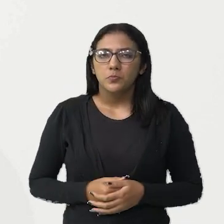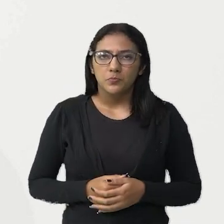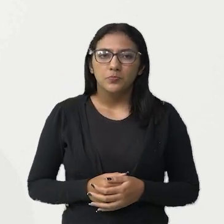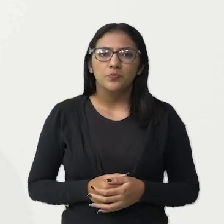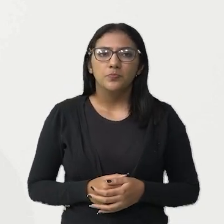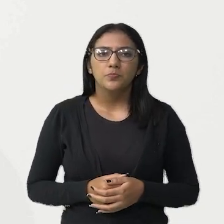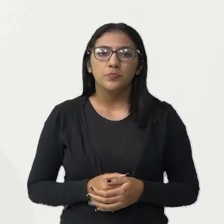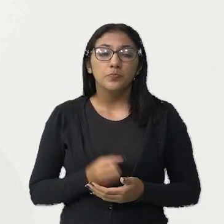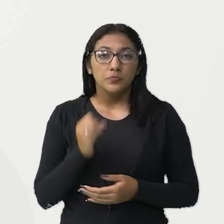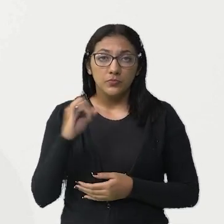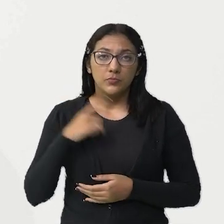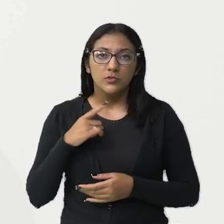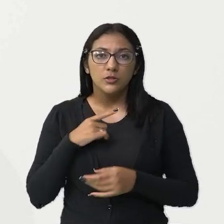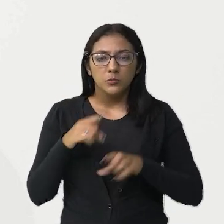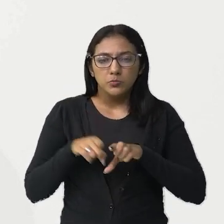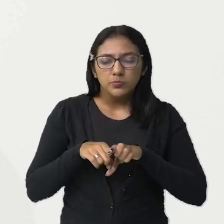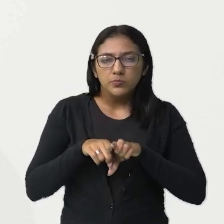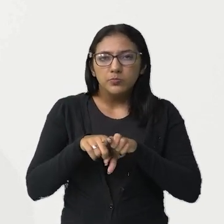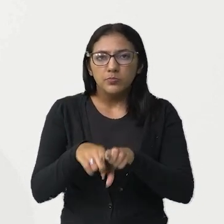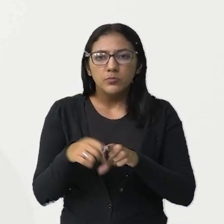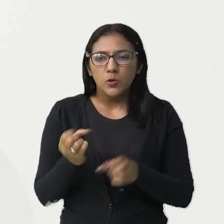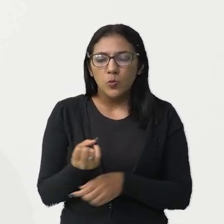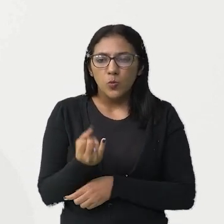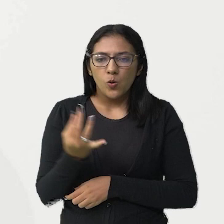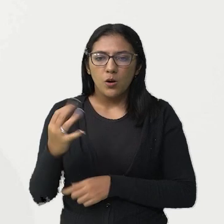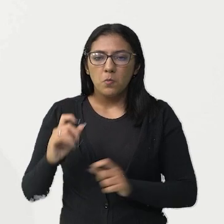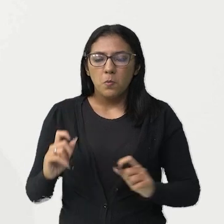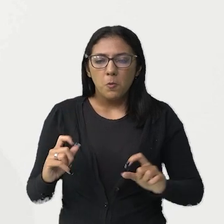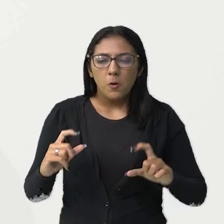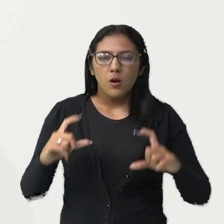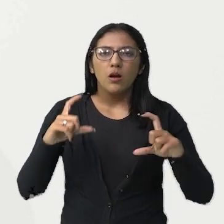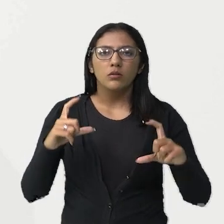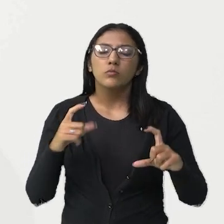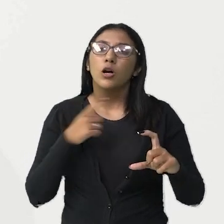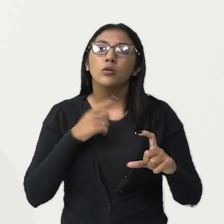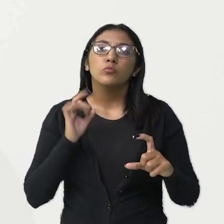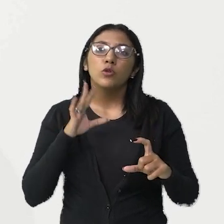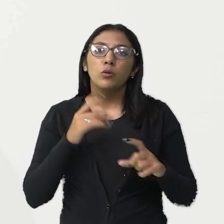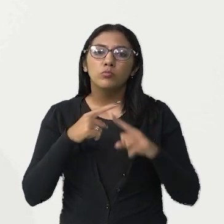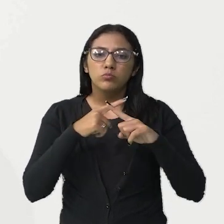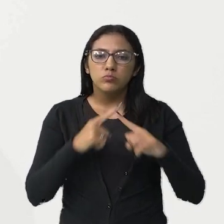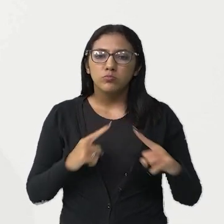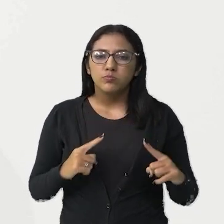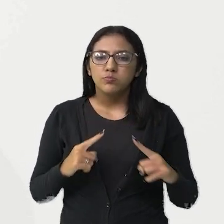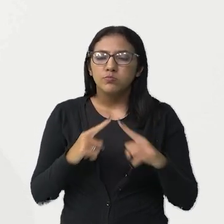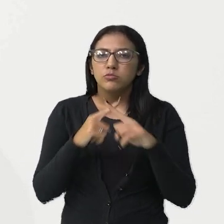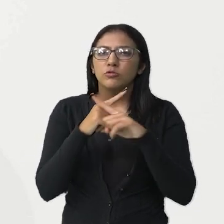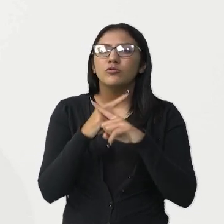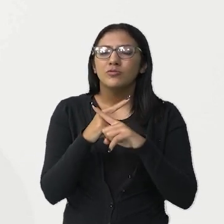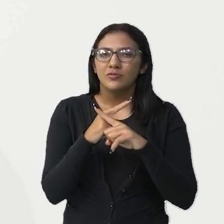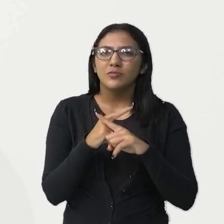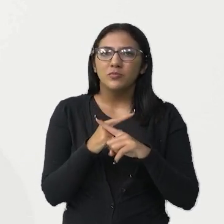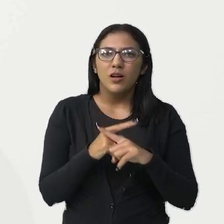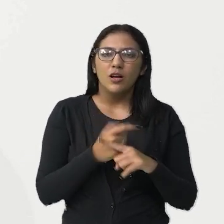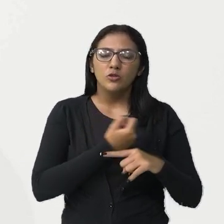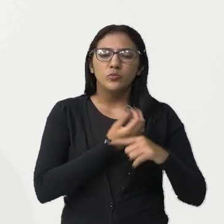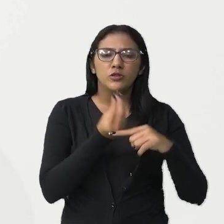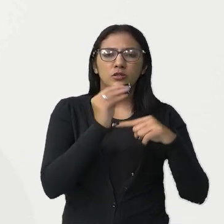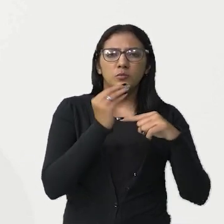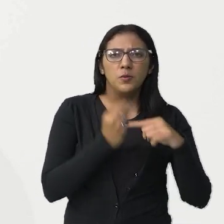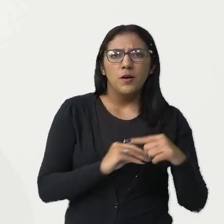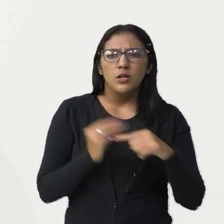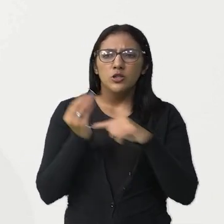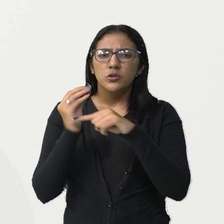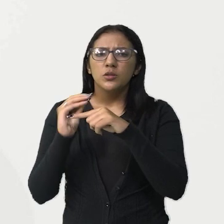grandezas são diretamente proporcionais, basta multiplicar os valores da tabela de forma cruzada, né, gerando a nossa